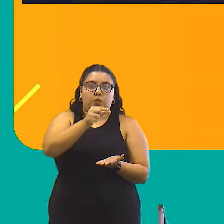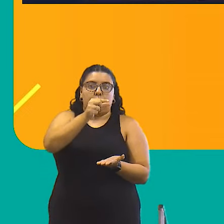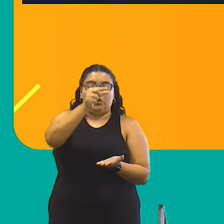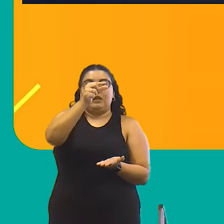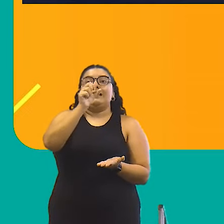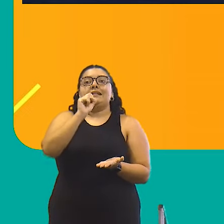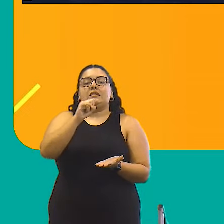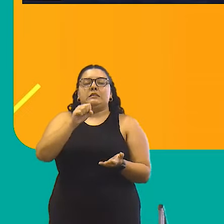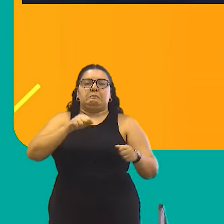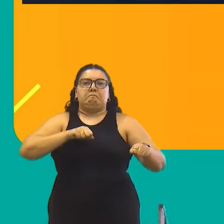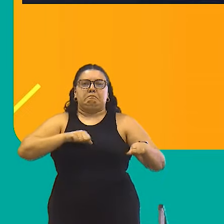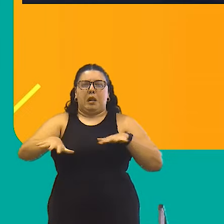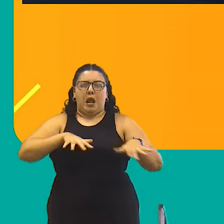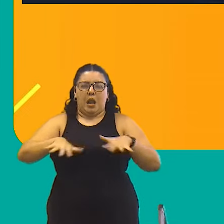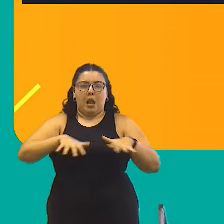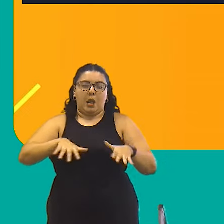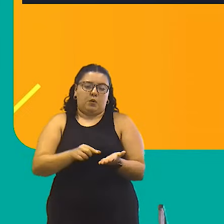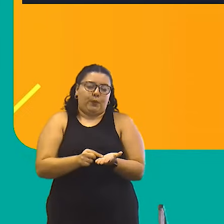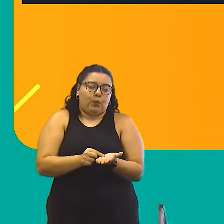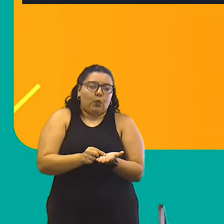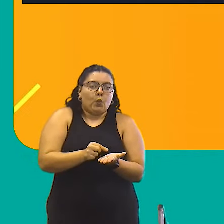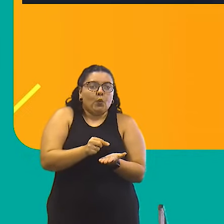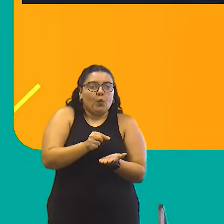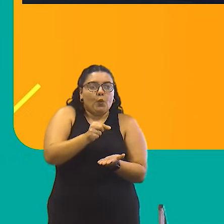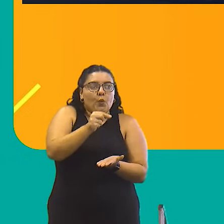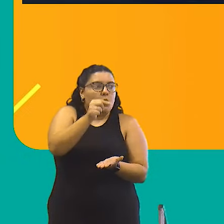Se eu chacoalhar com muita frequência,